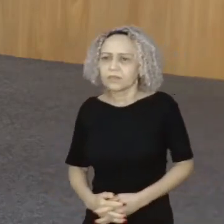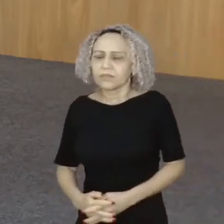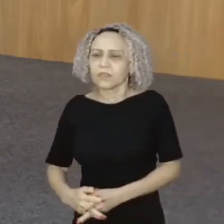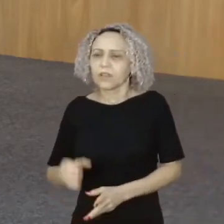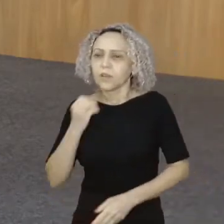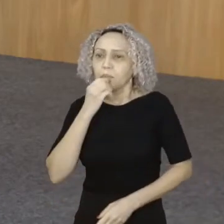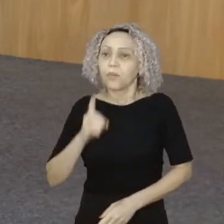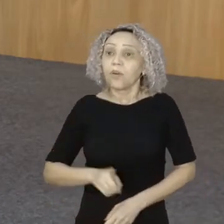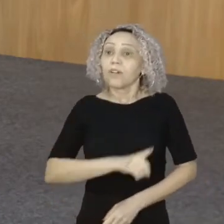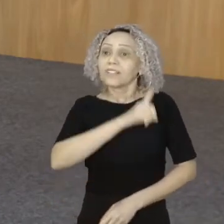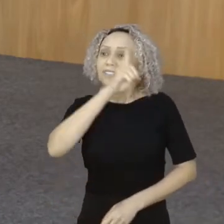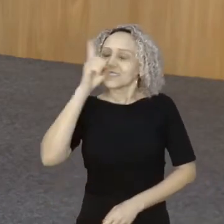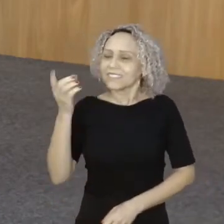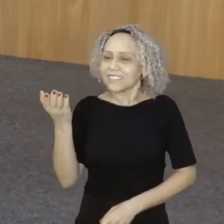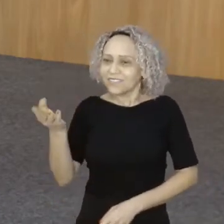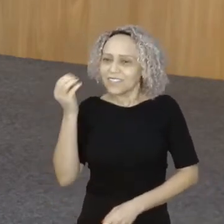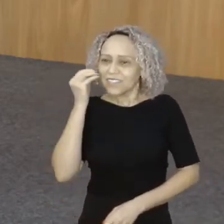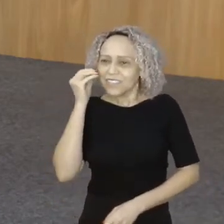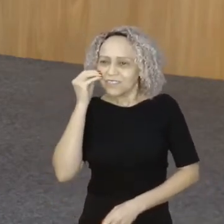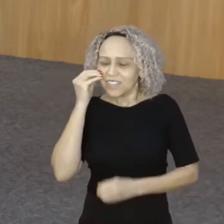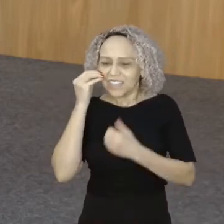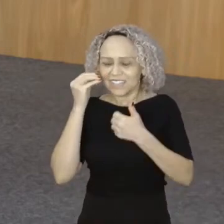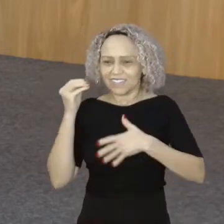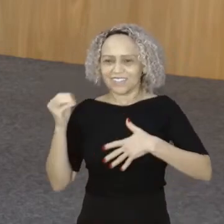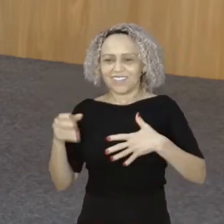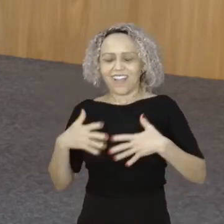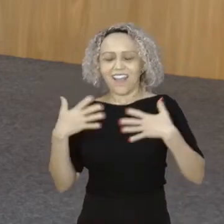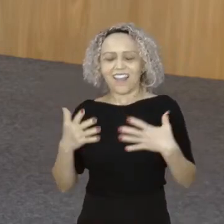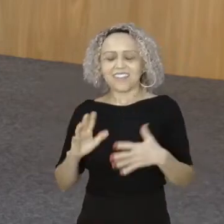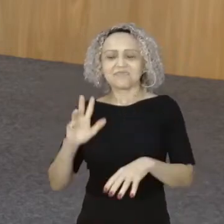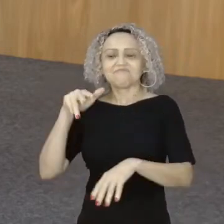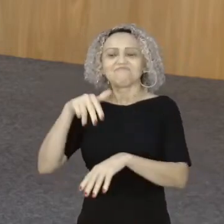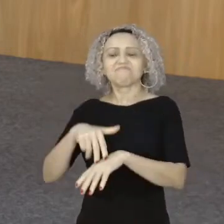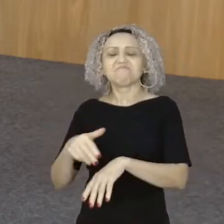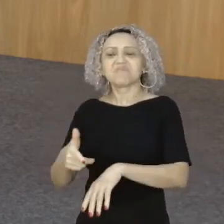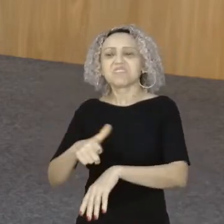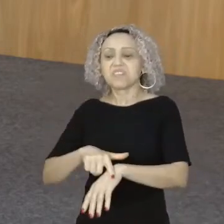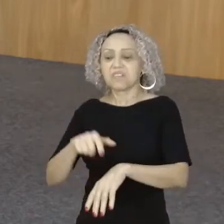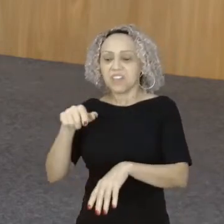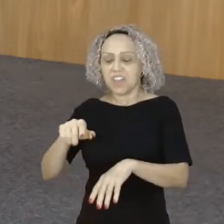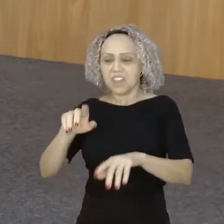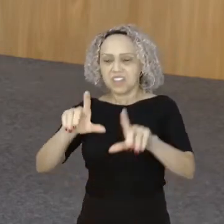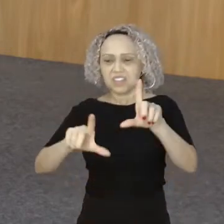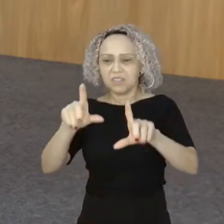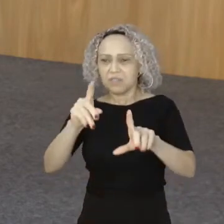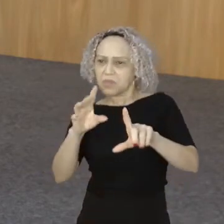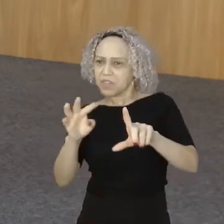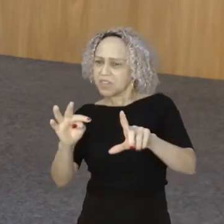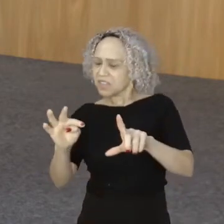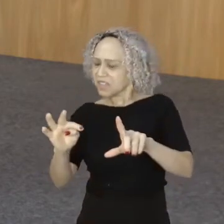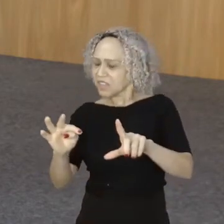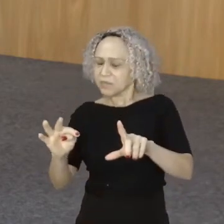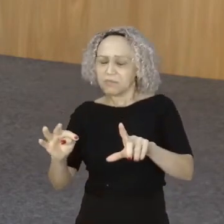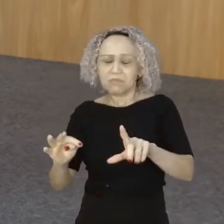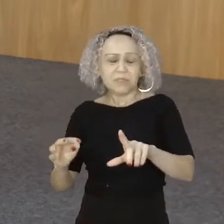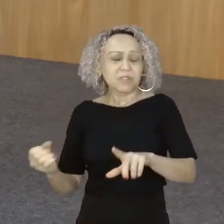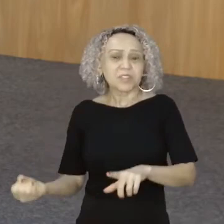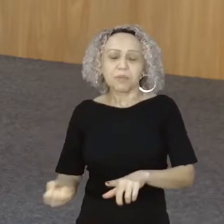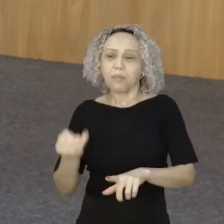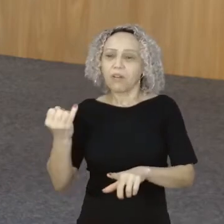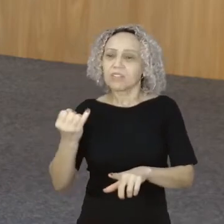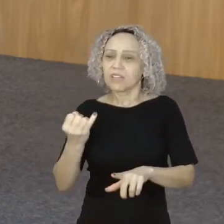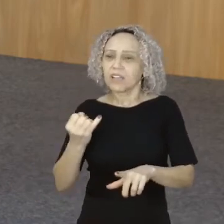alegria estar aqui de novo. Esse canal que é tão importante para o Partido dos Trabalhadores, para o país, para dar